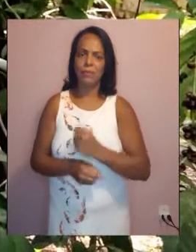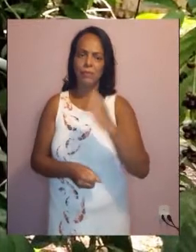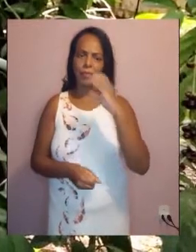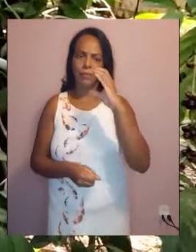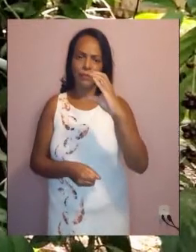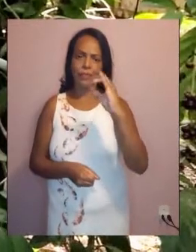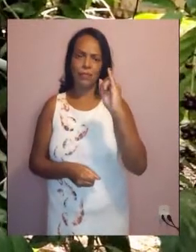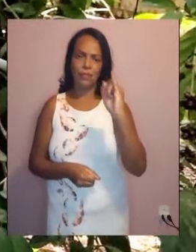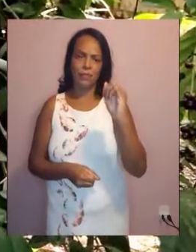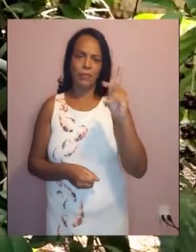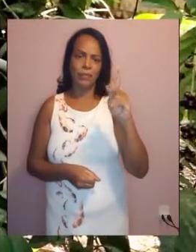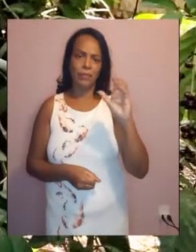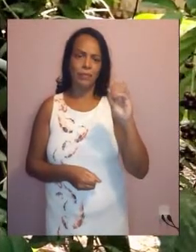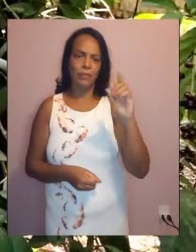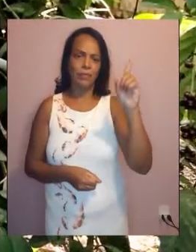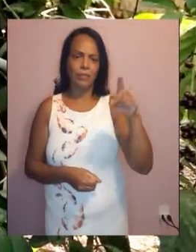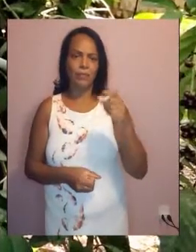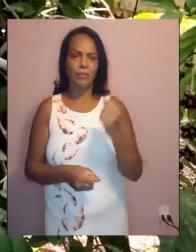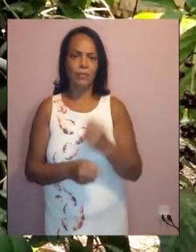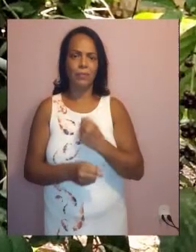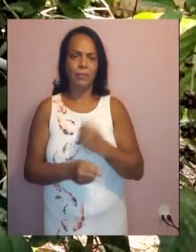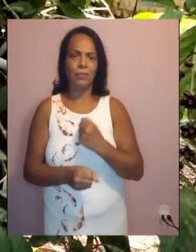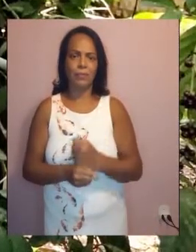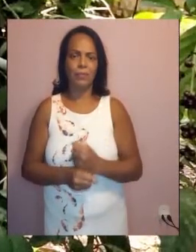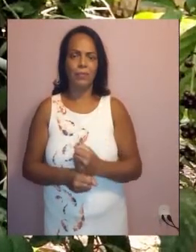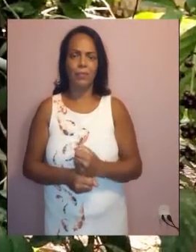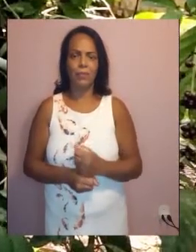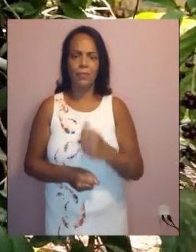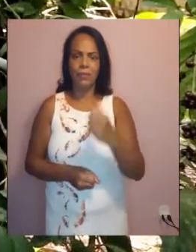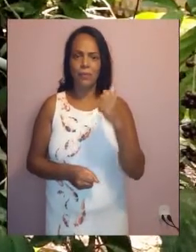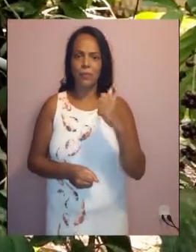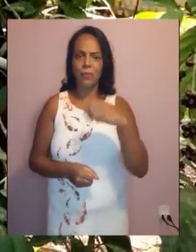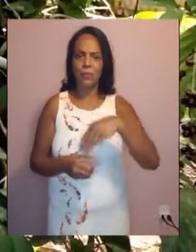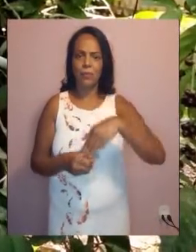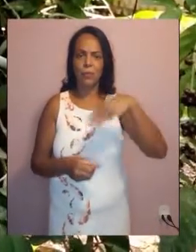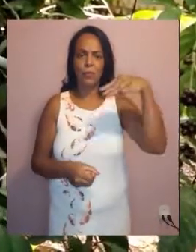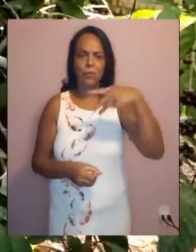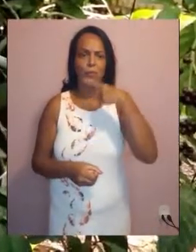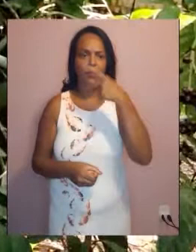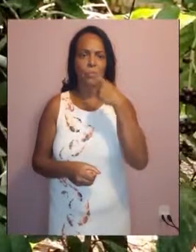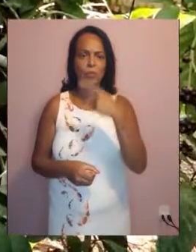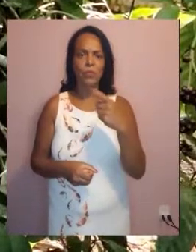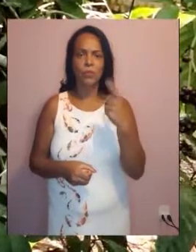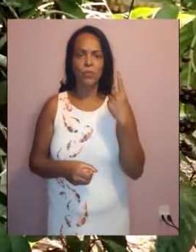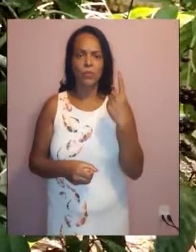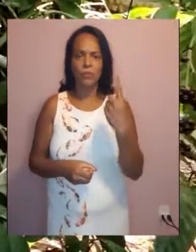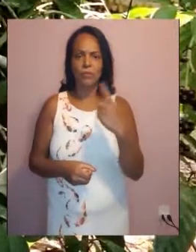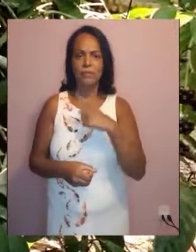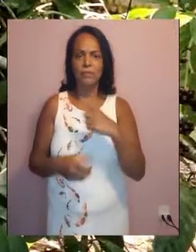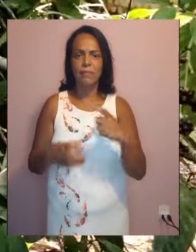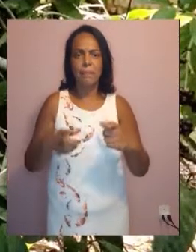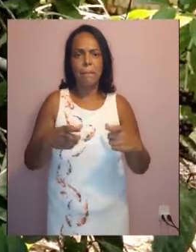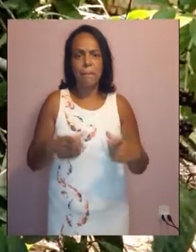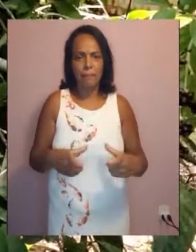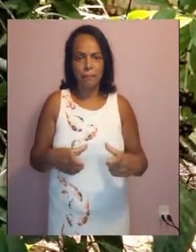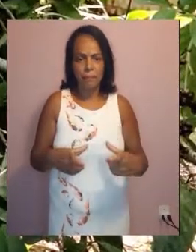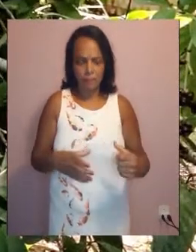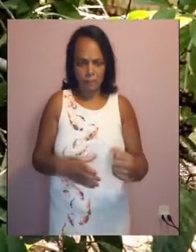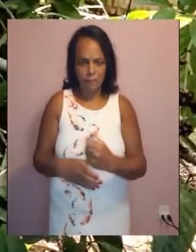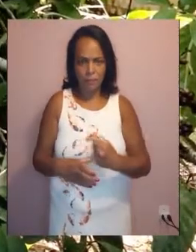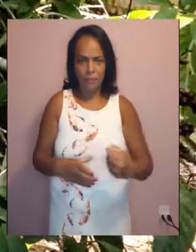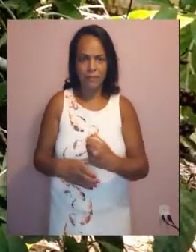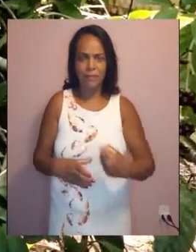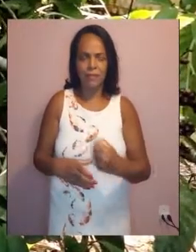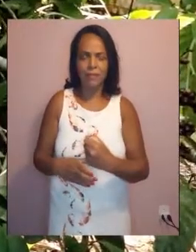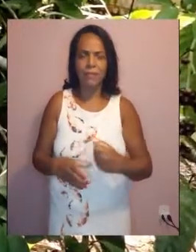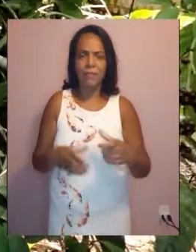tinha era para cozinhar, seria uma panelinha pequena,